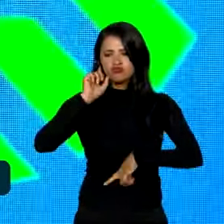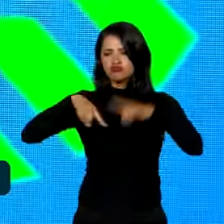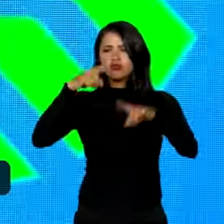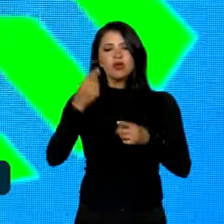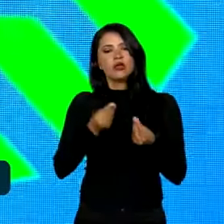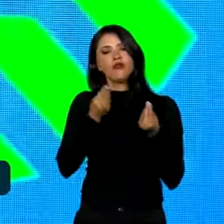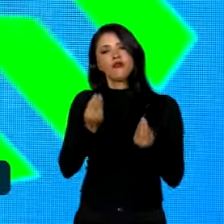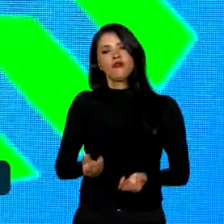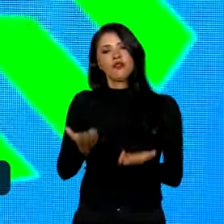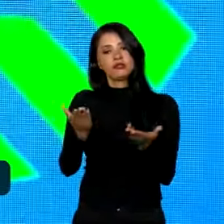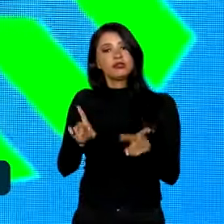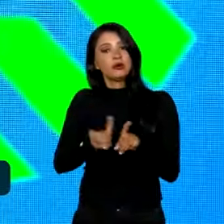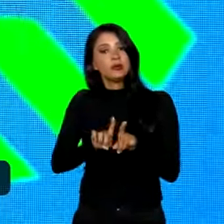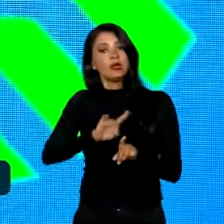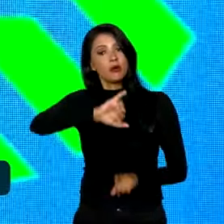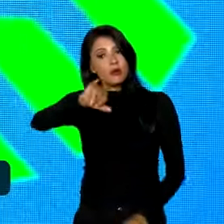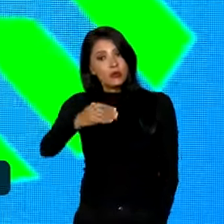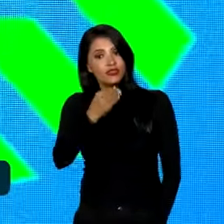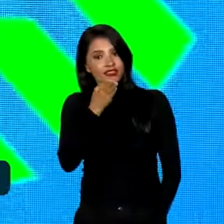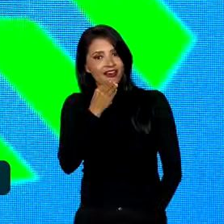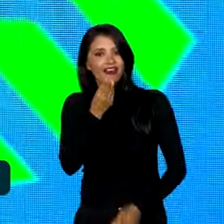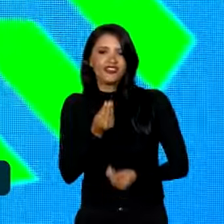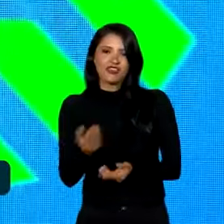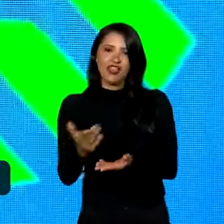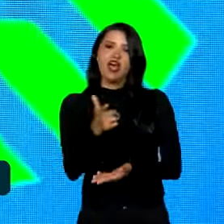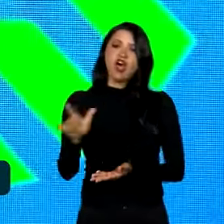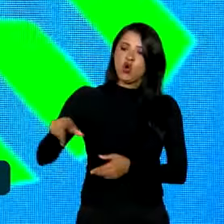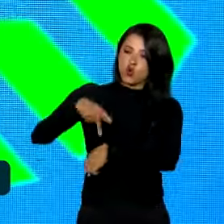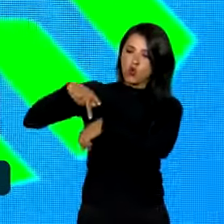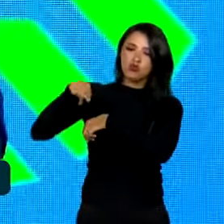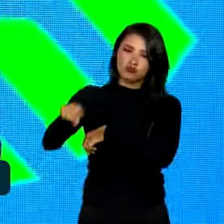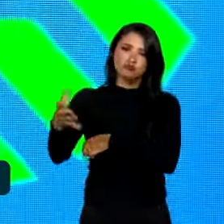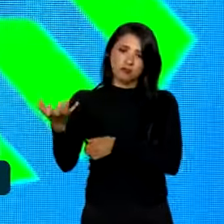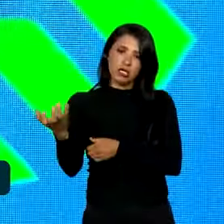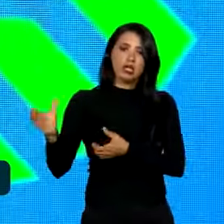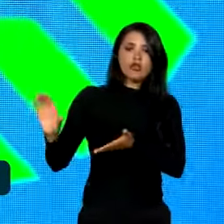oferecer oportunidades aos outros que queiram investir aqui.